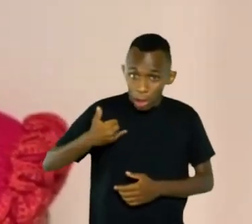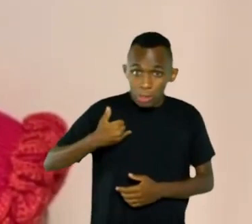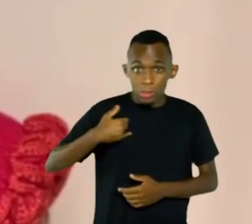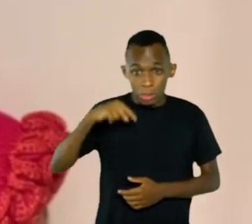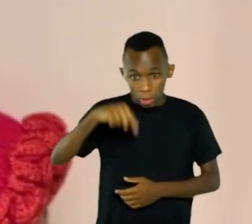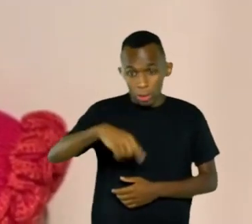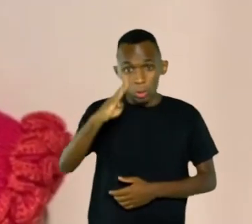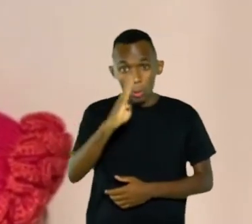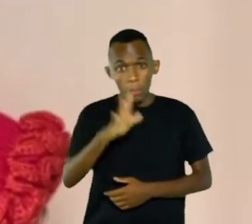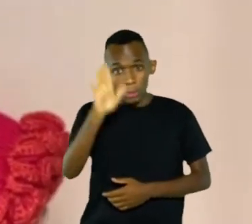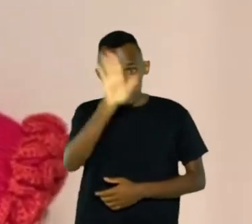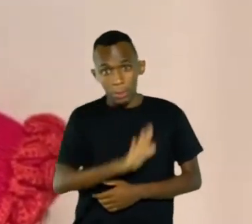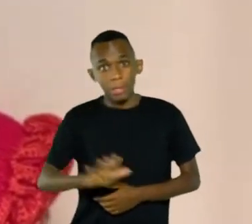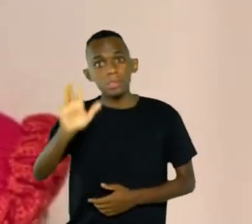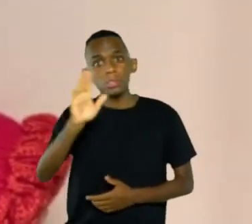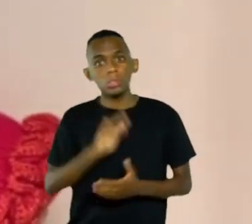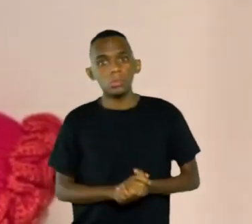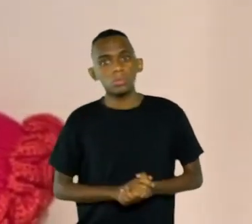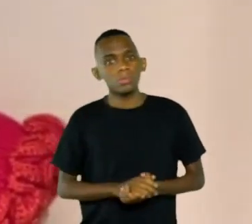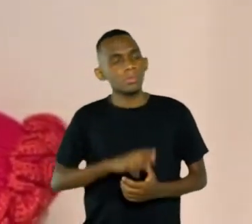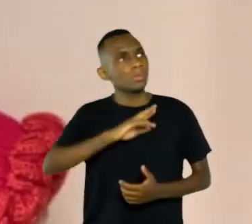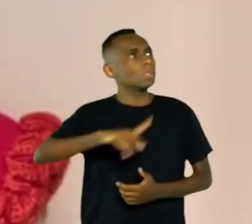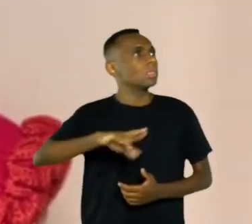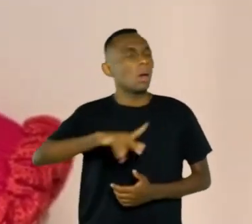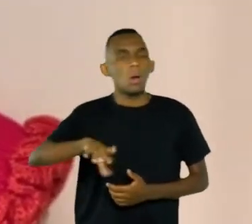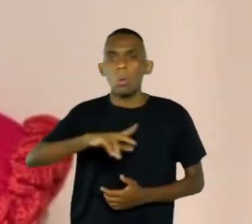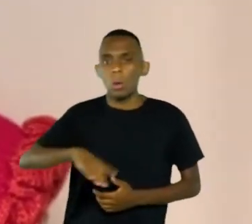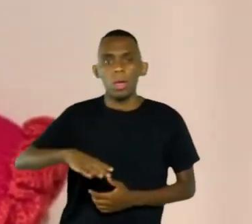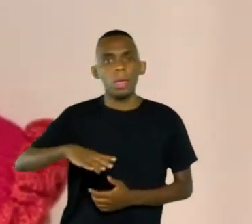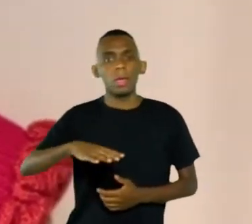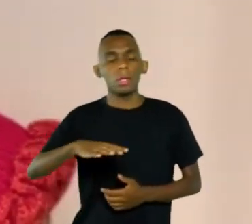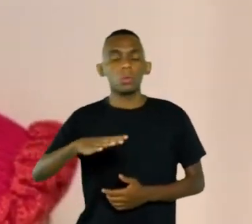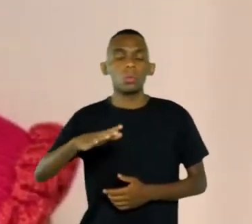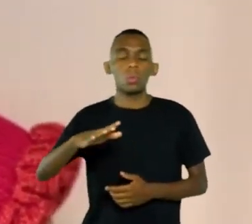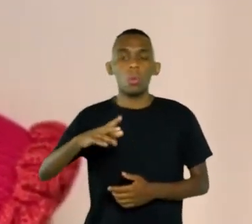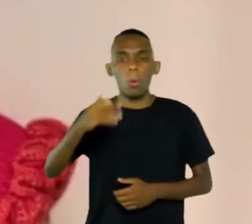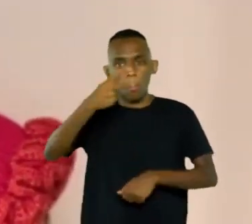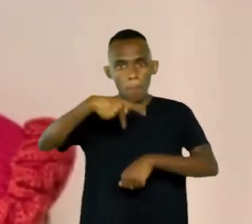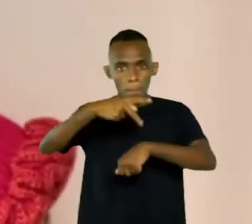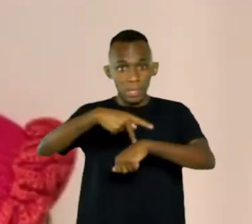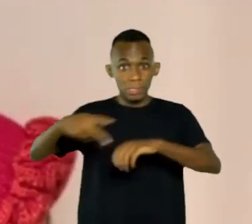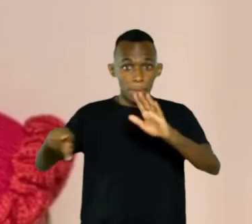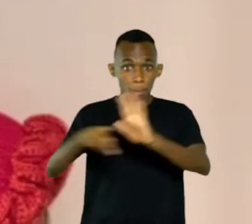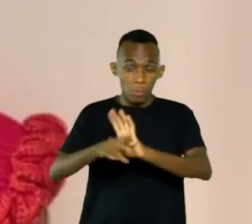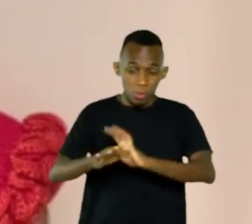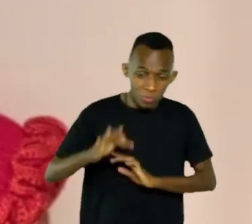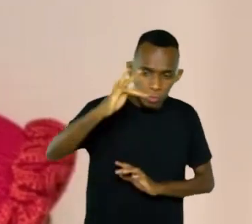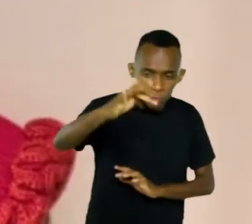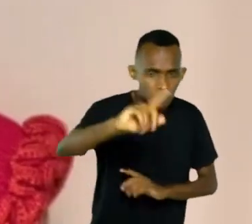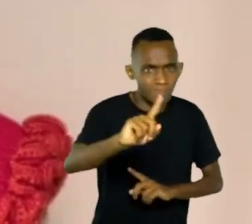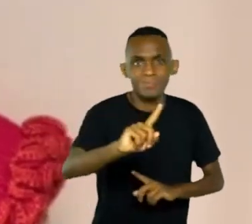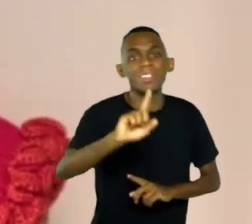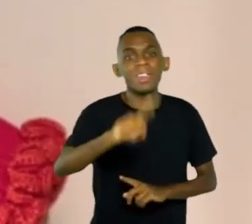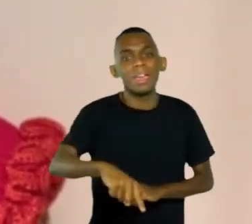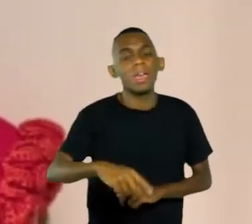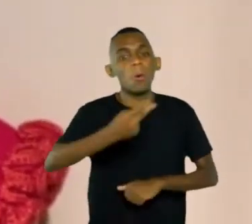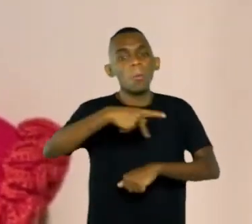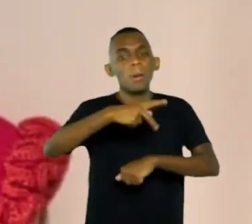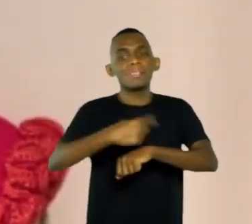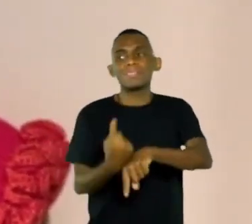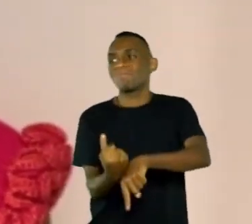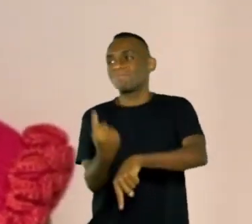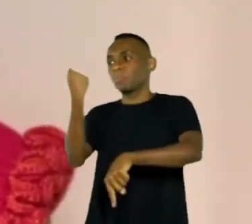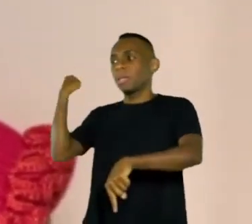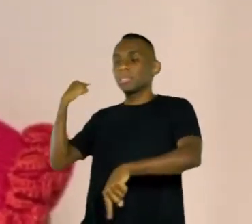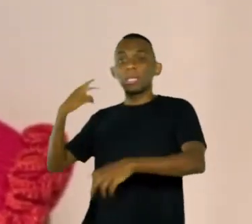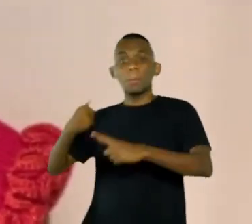A gente não é mais o país do futuro, a gente já é o país do passado, porque nós somos velhos, né? Estamos ficando velhos e precisamos